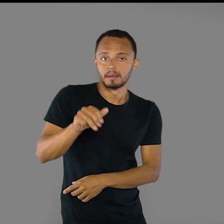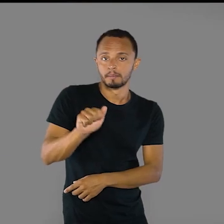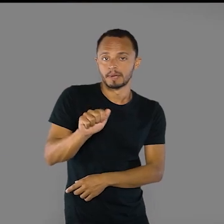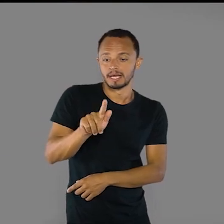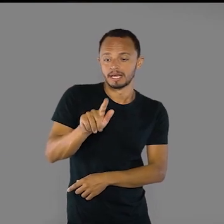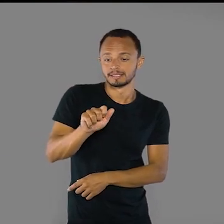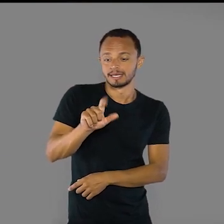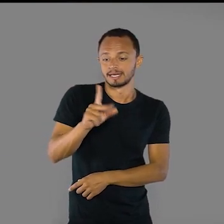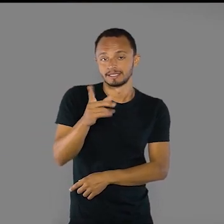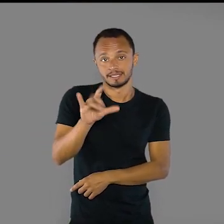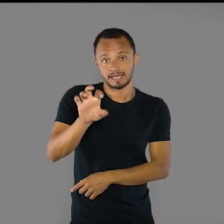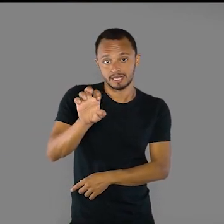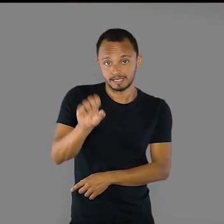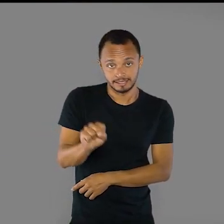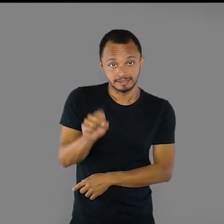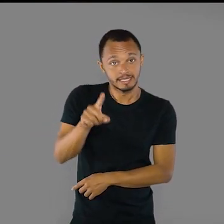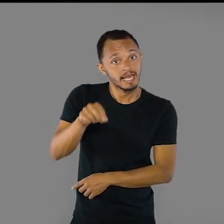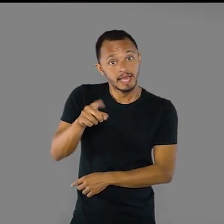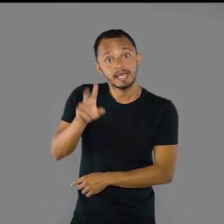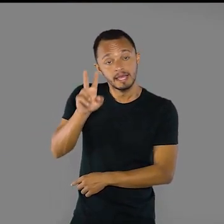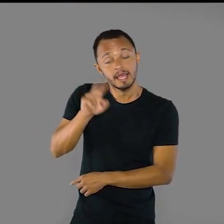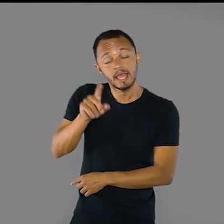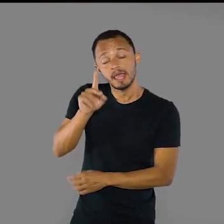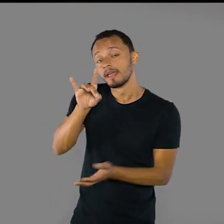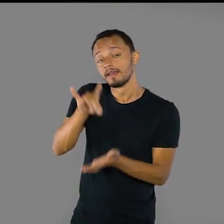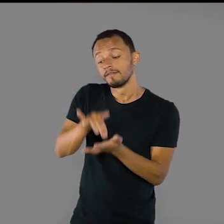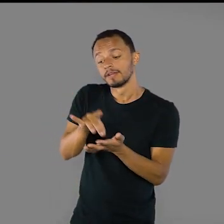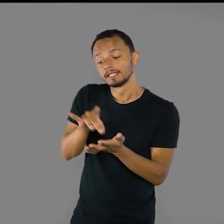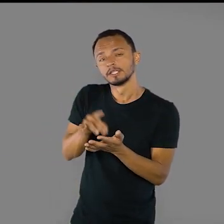artista, que fizesse todas essas